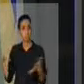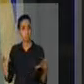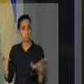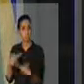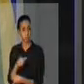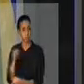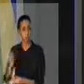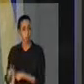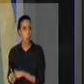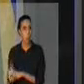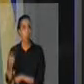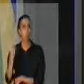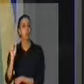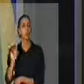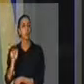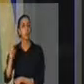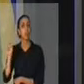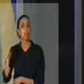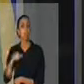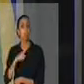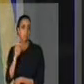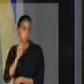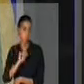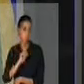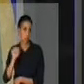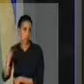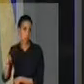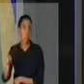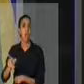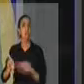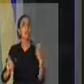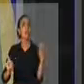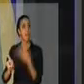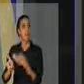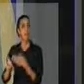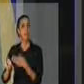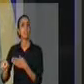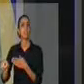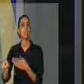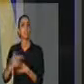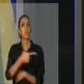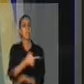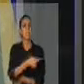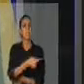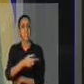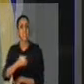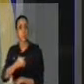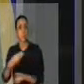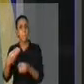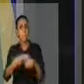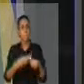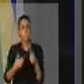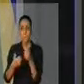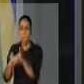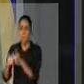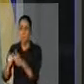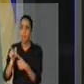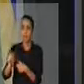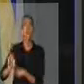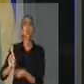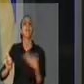Acreditação, o único CACOM no interior de Minas Gerais, somos referência para mais de 270 municípios do Estado,